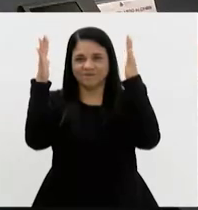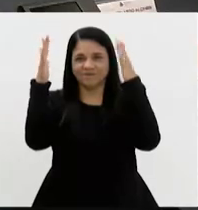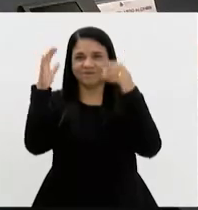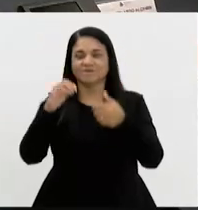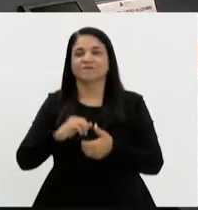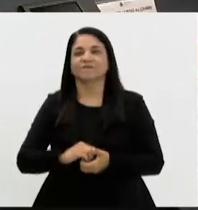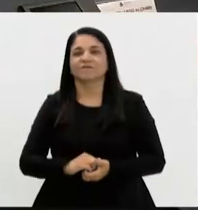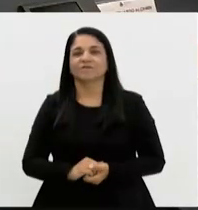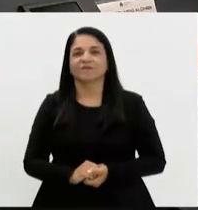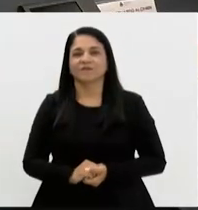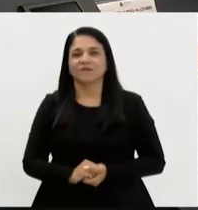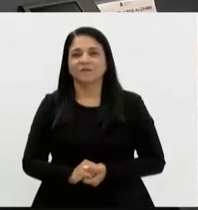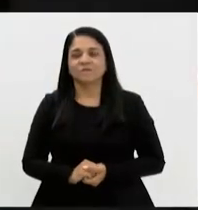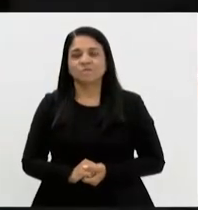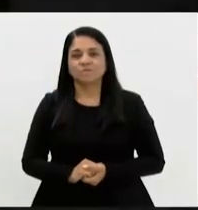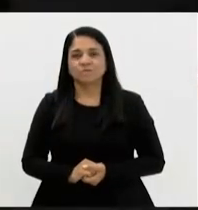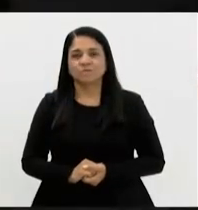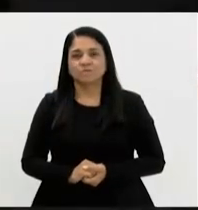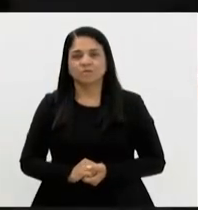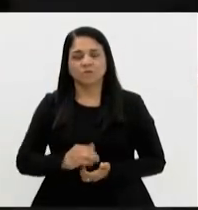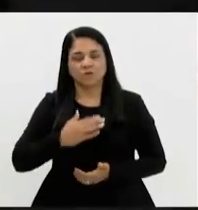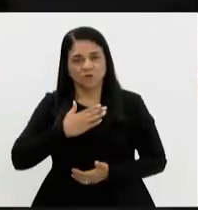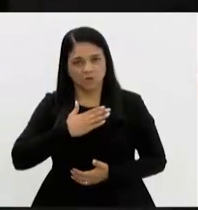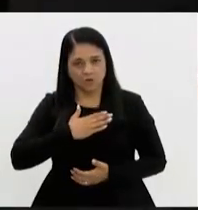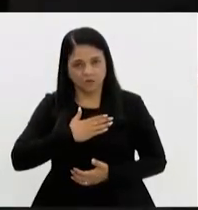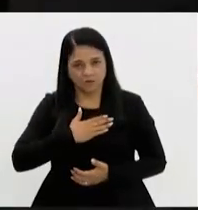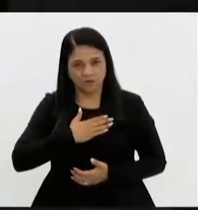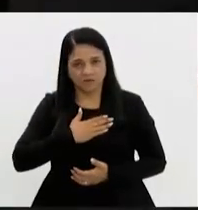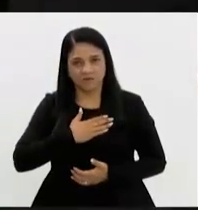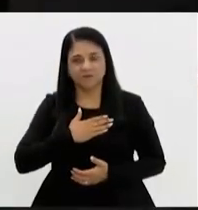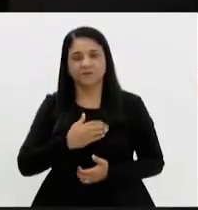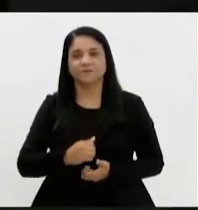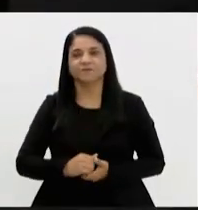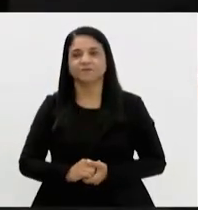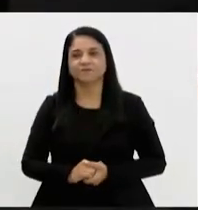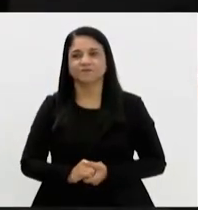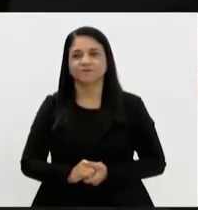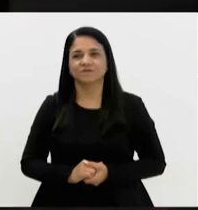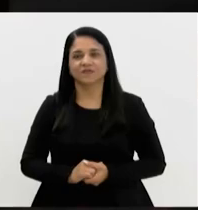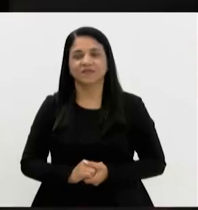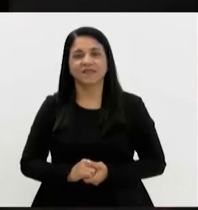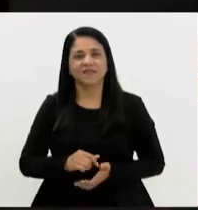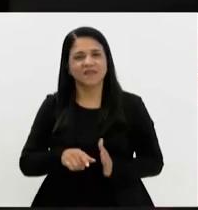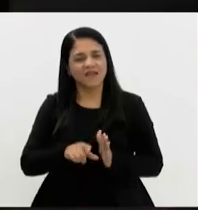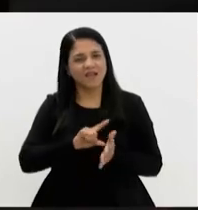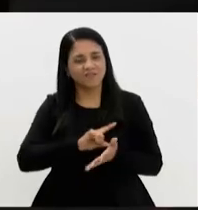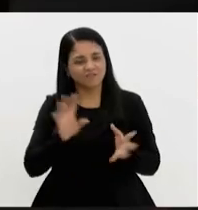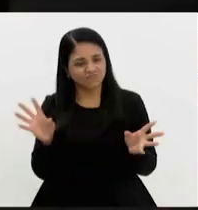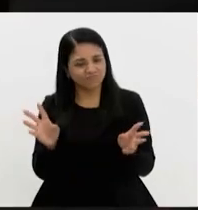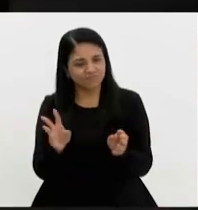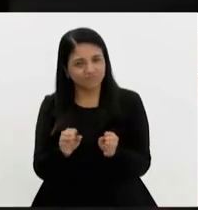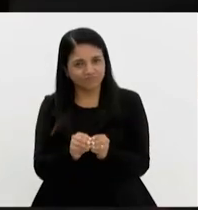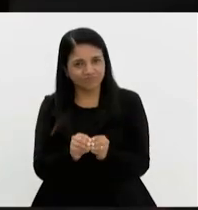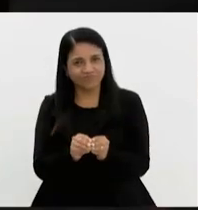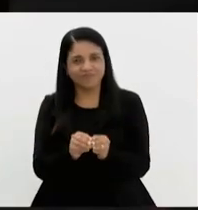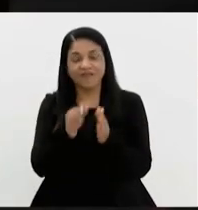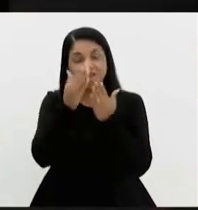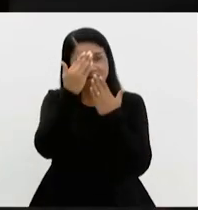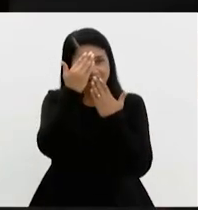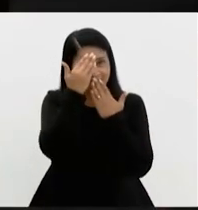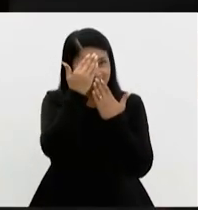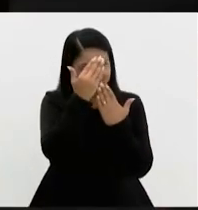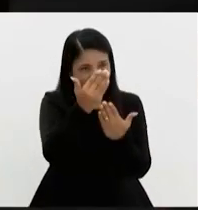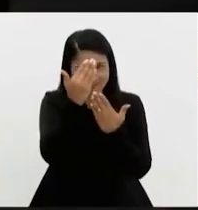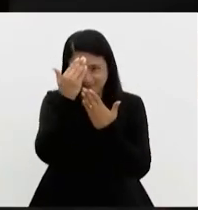todos eu gostaria de antes de encerrar esse painel agradecer a todos os